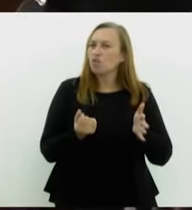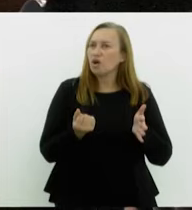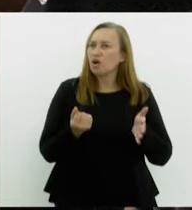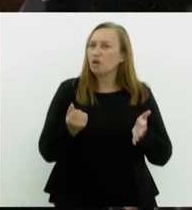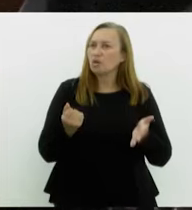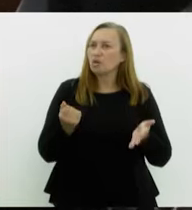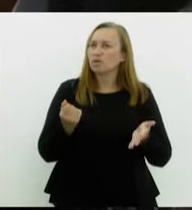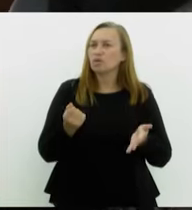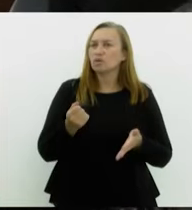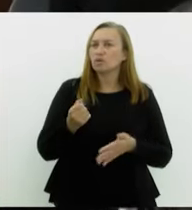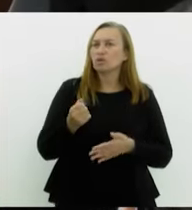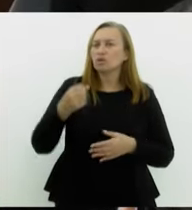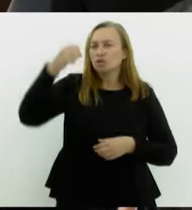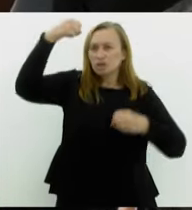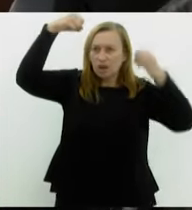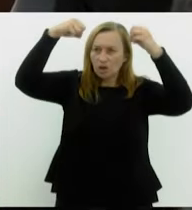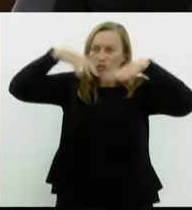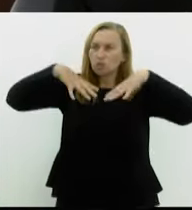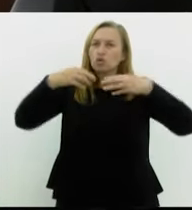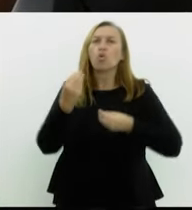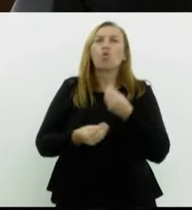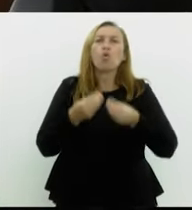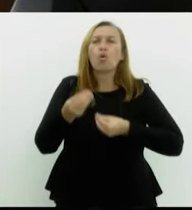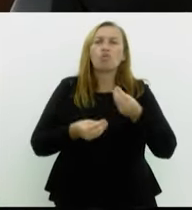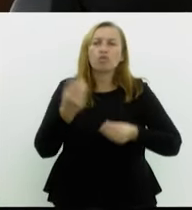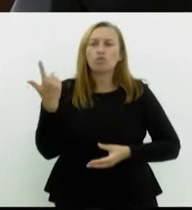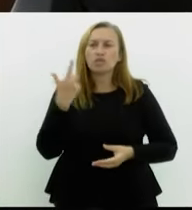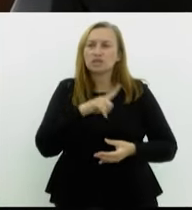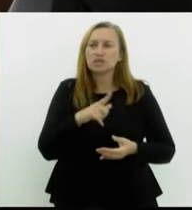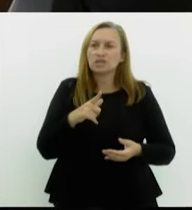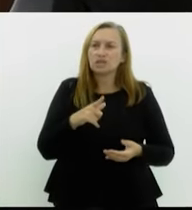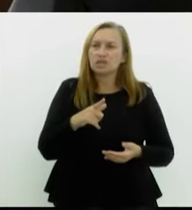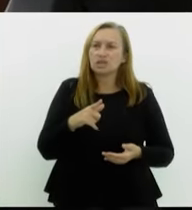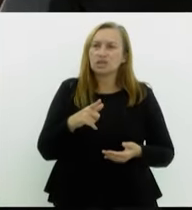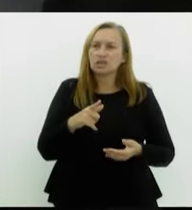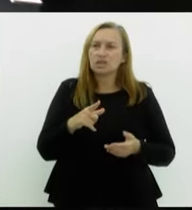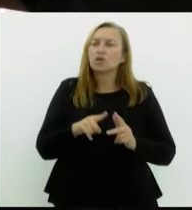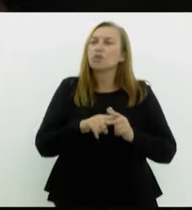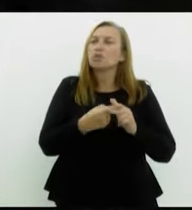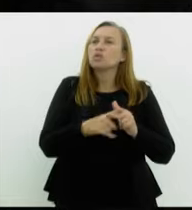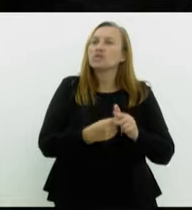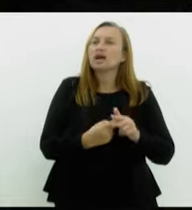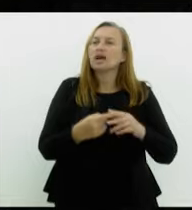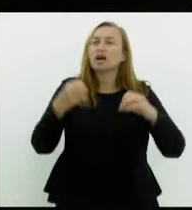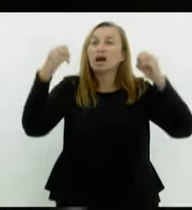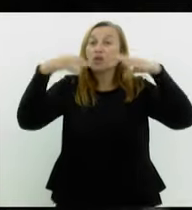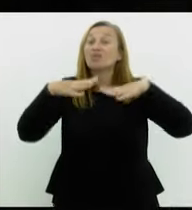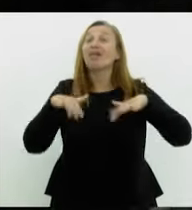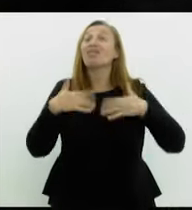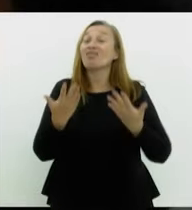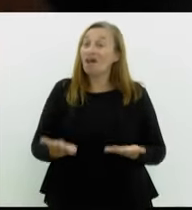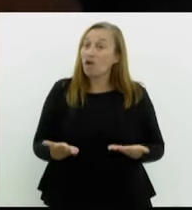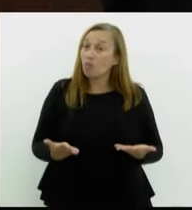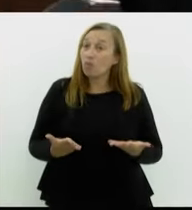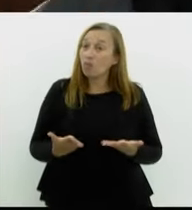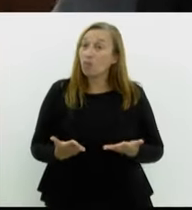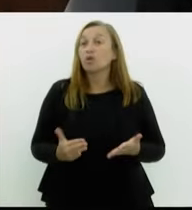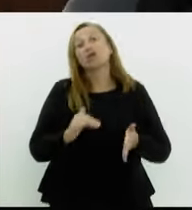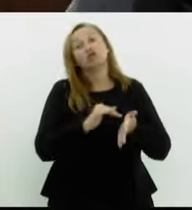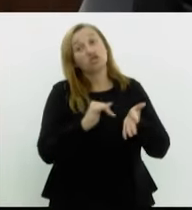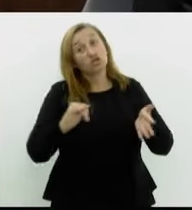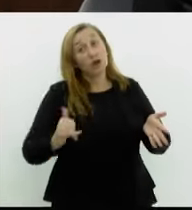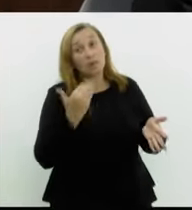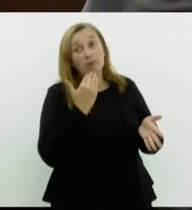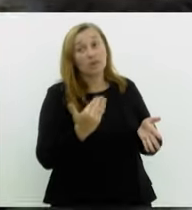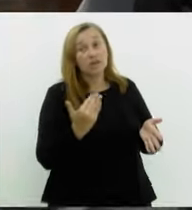vão suportar, bancar a iluminação pública, a manutenção? Perfeito. Então, a emenda que excluir. Para retirar,